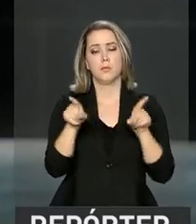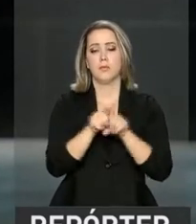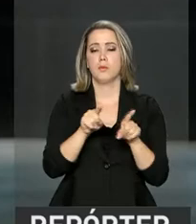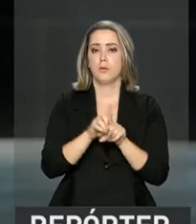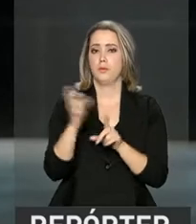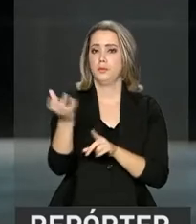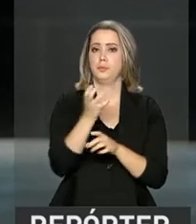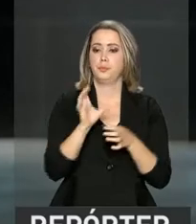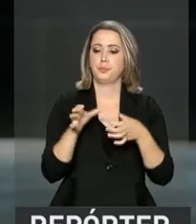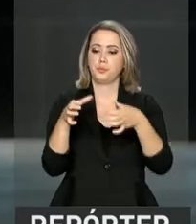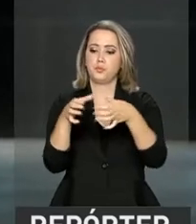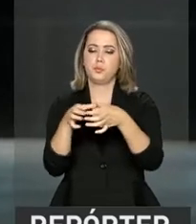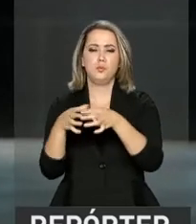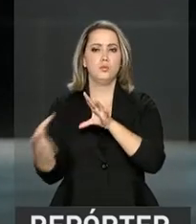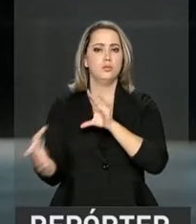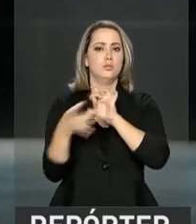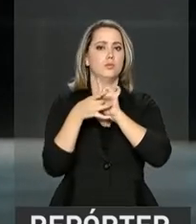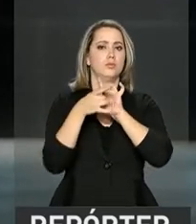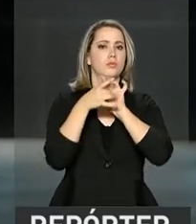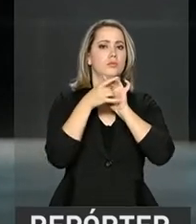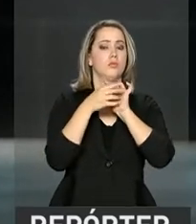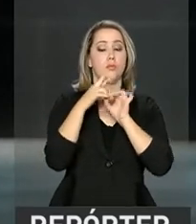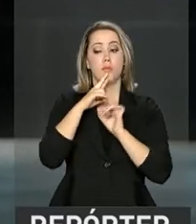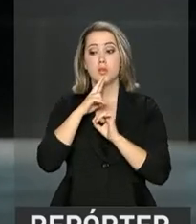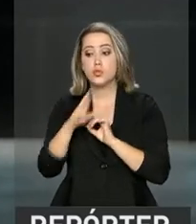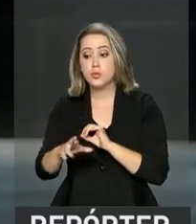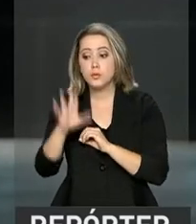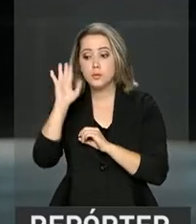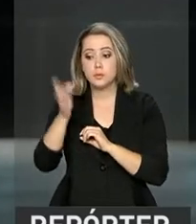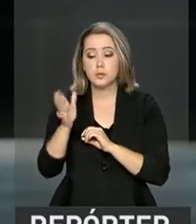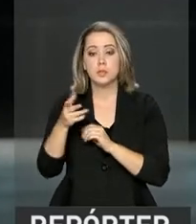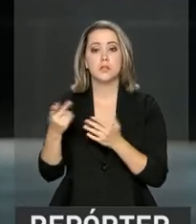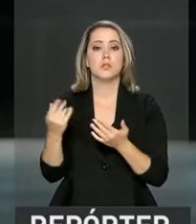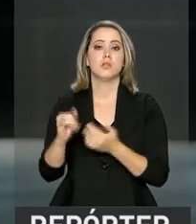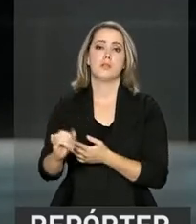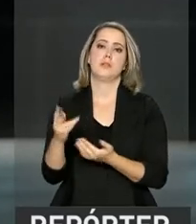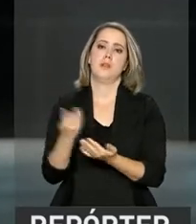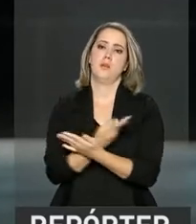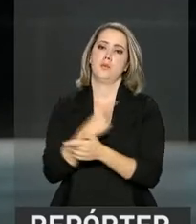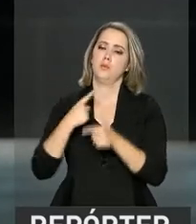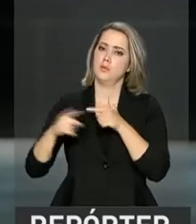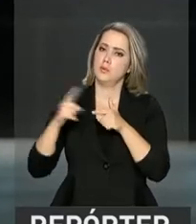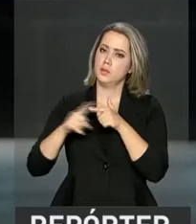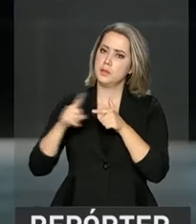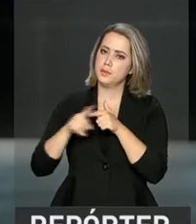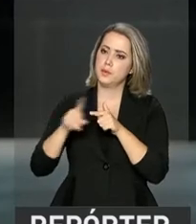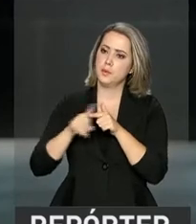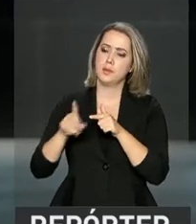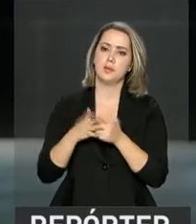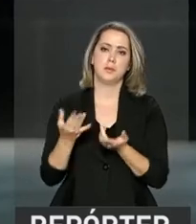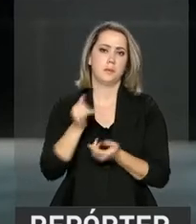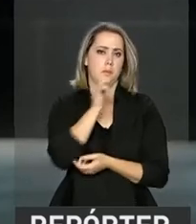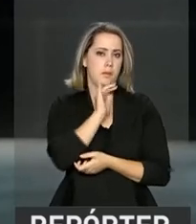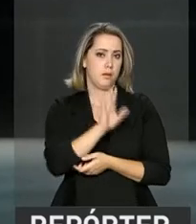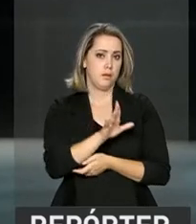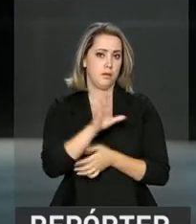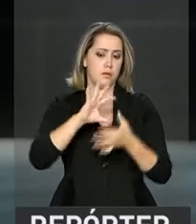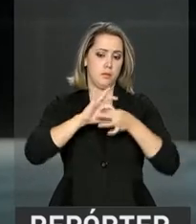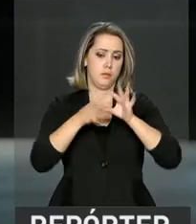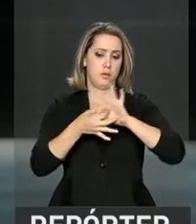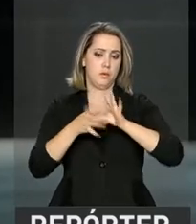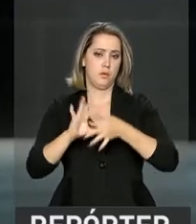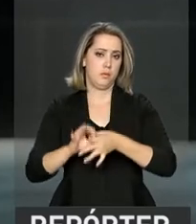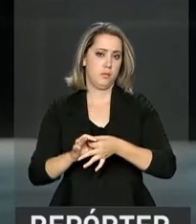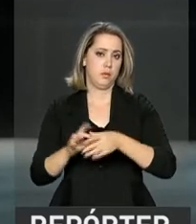um comitê integrado de pronta resposta para eventos críticos, como já ocorreu, por exemplo, durante as